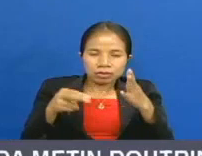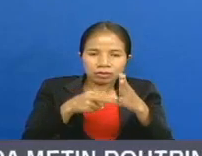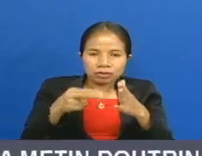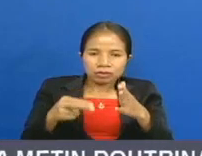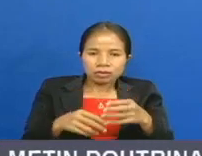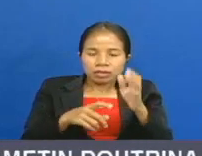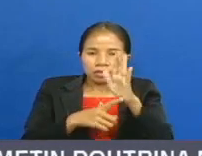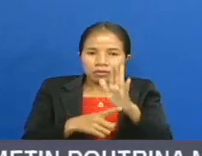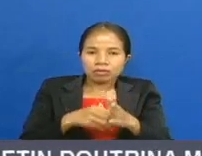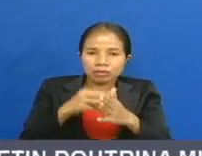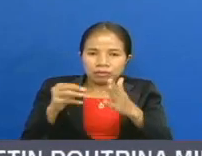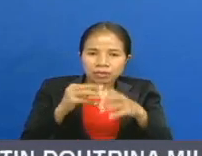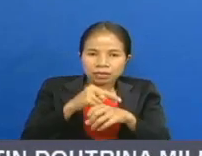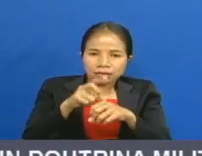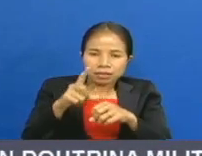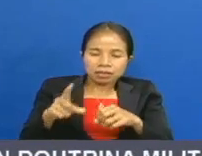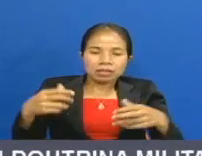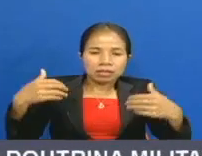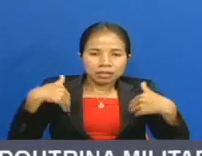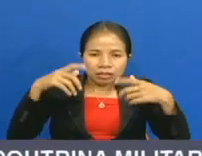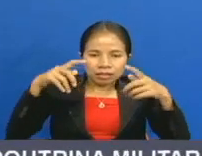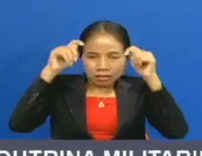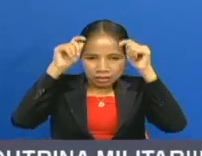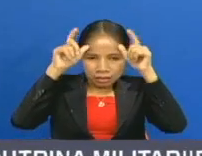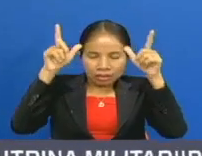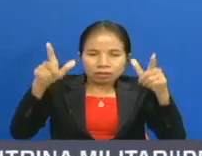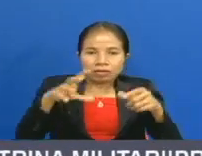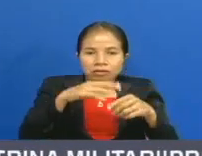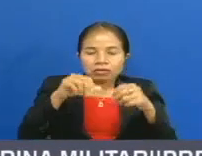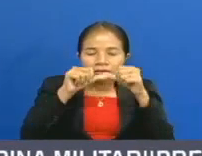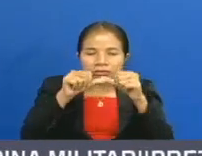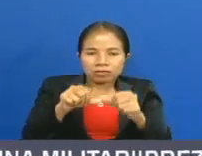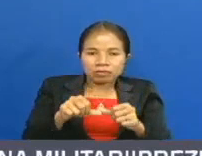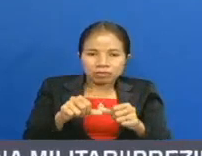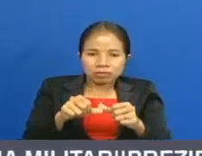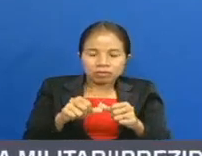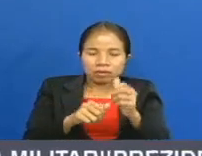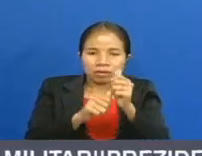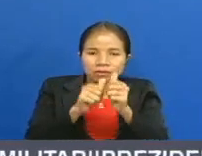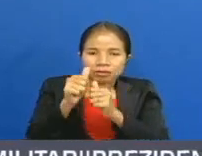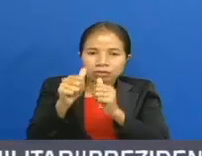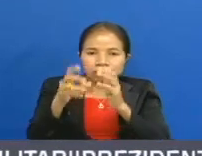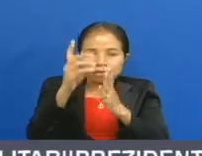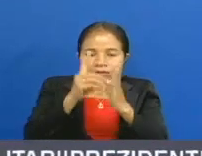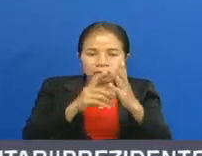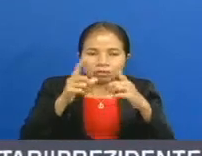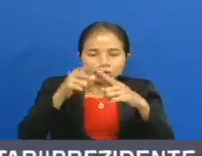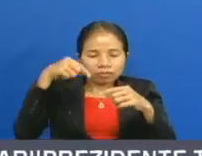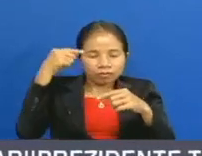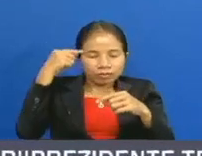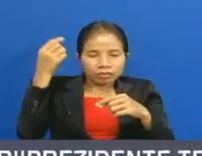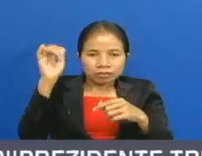sei força e a mídia nacional nem existe e a Timor-Leste, não sei continua atualiza dados sobre o governo